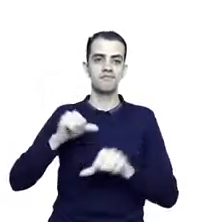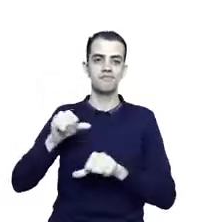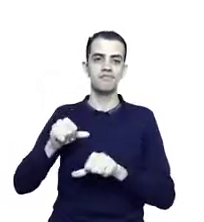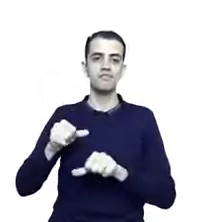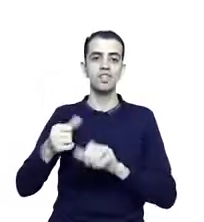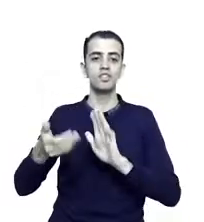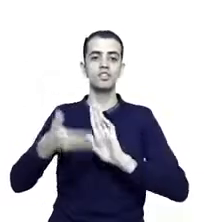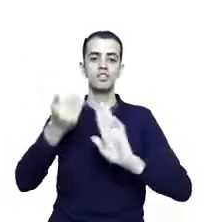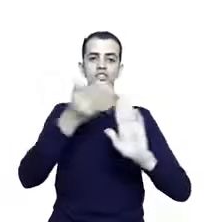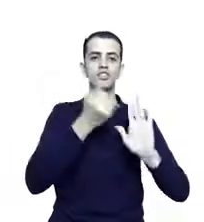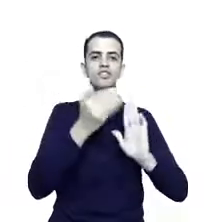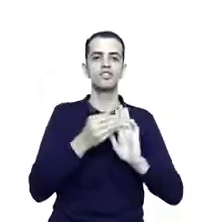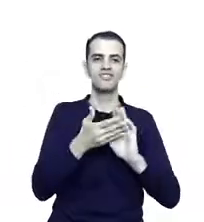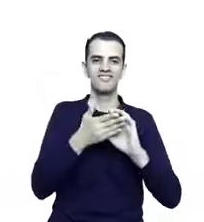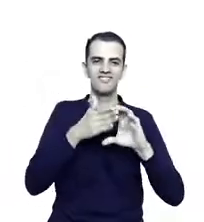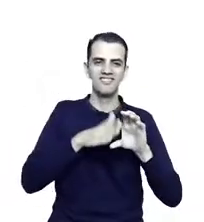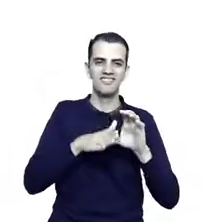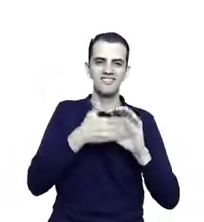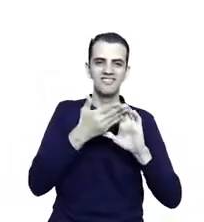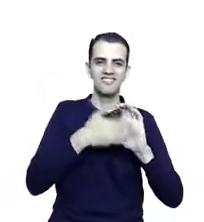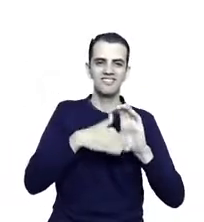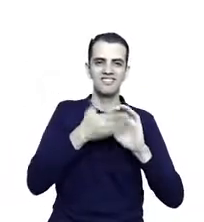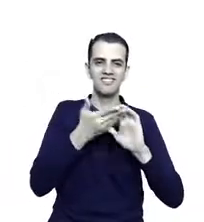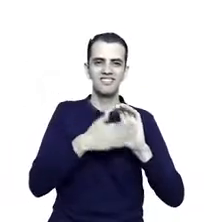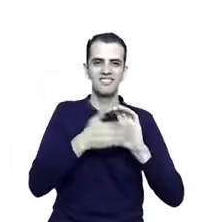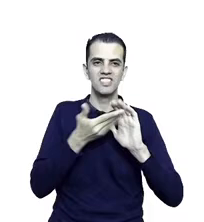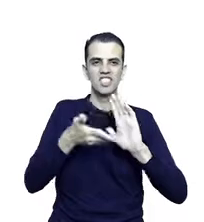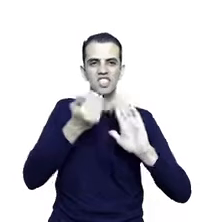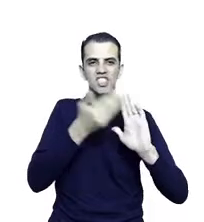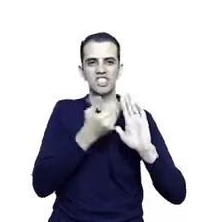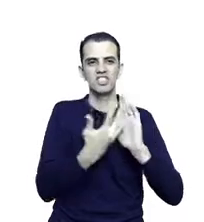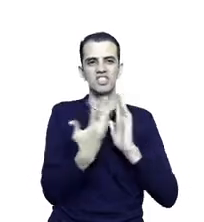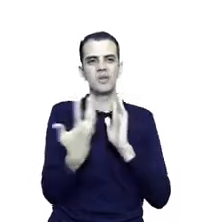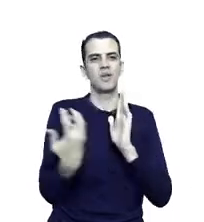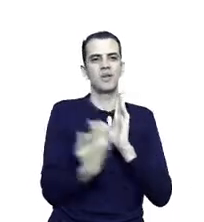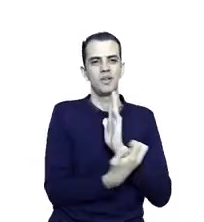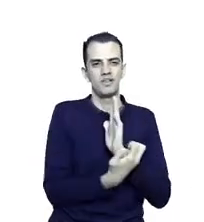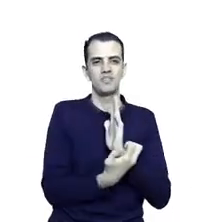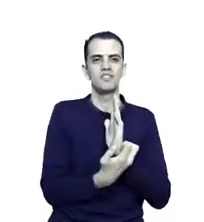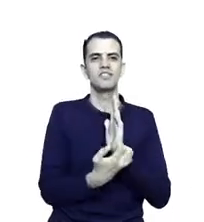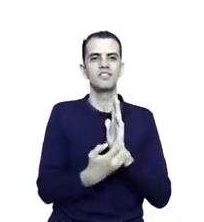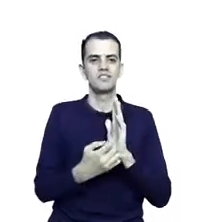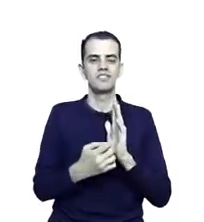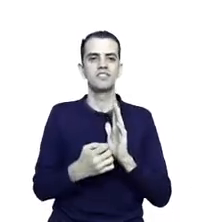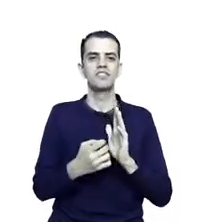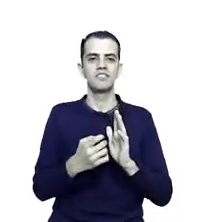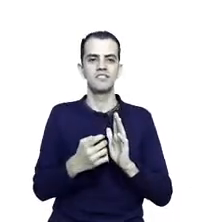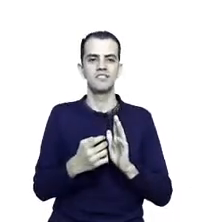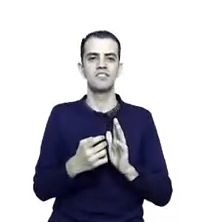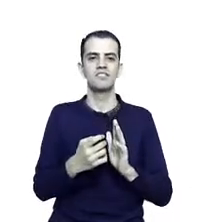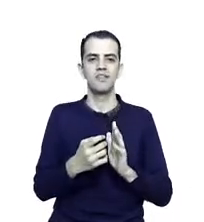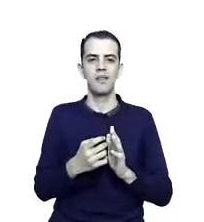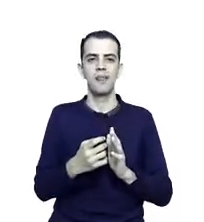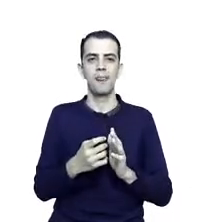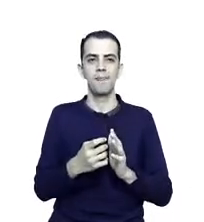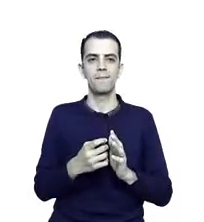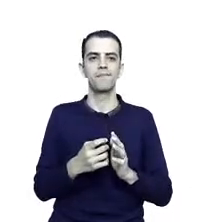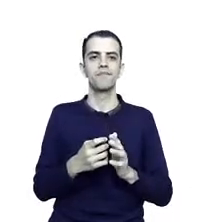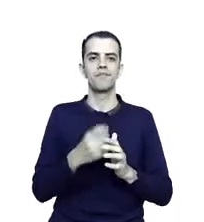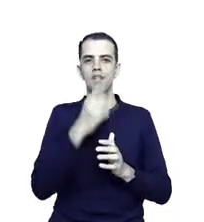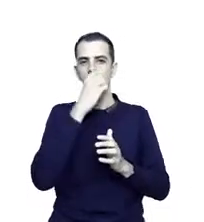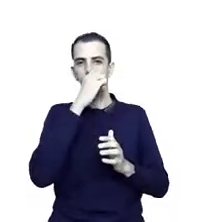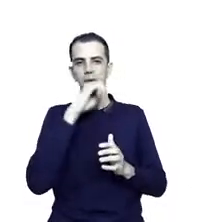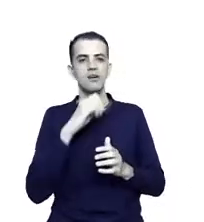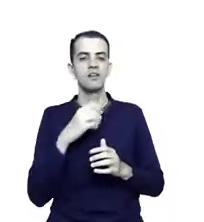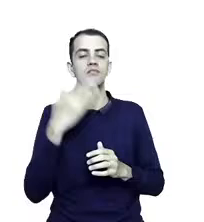tirou aquele tecido fibrótico, entendeu? A gente ressecou aquilo para fazer. você não consegue ver a articulação